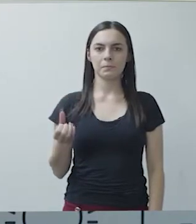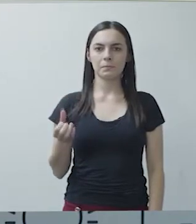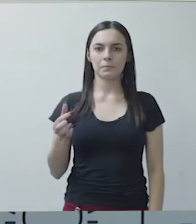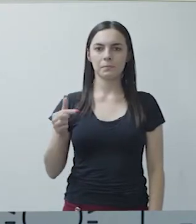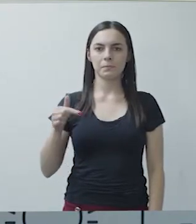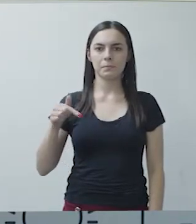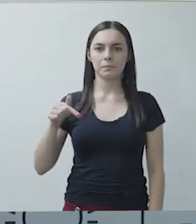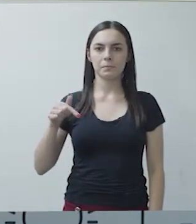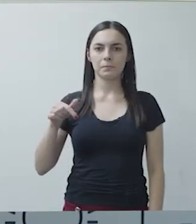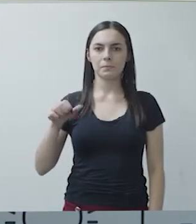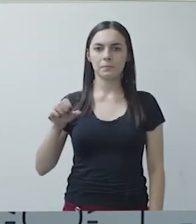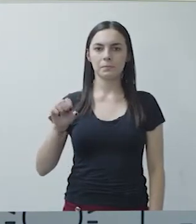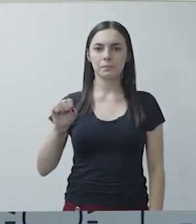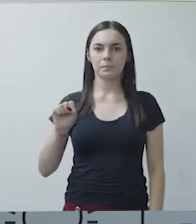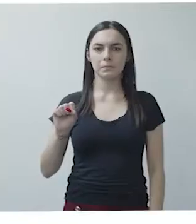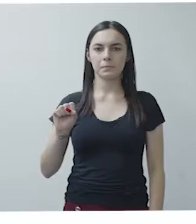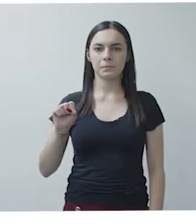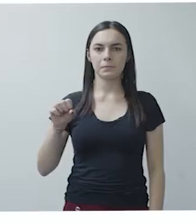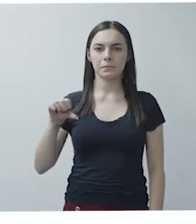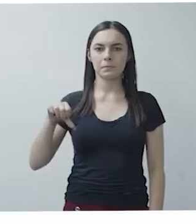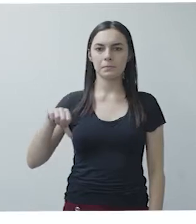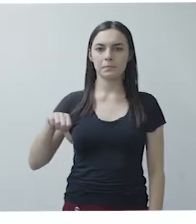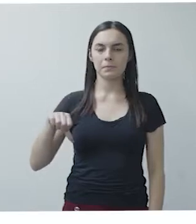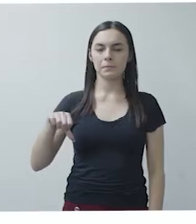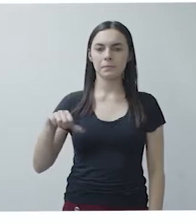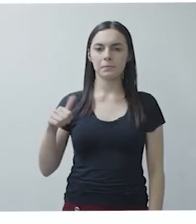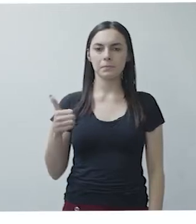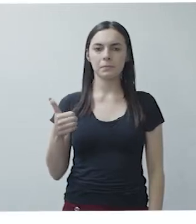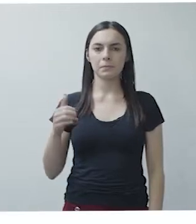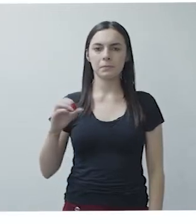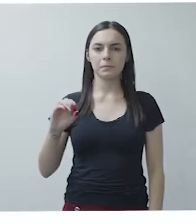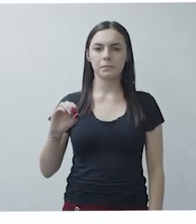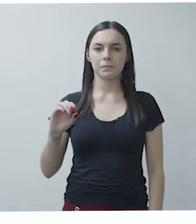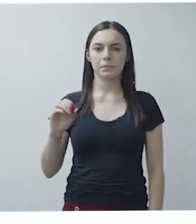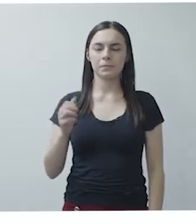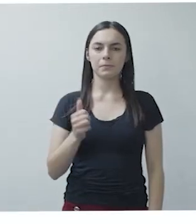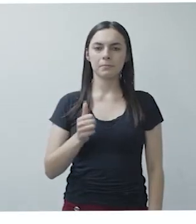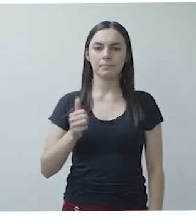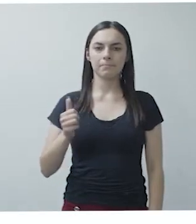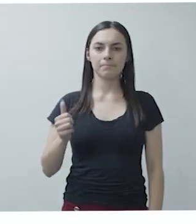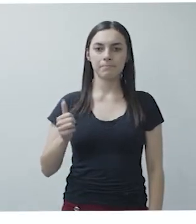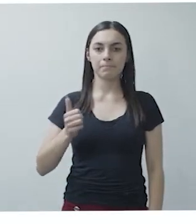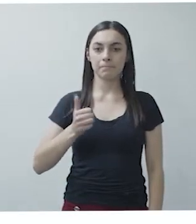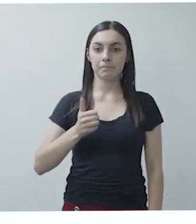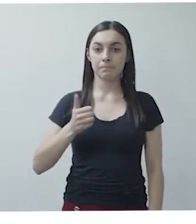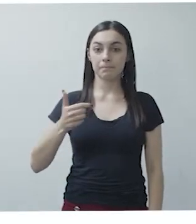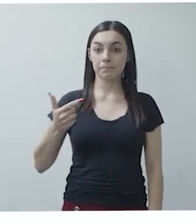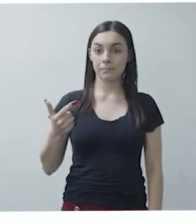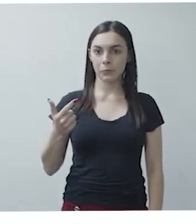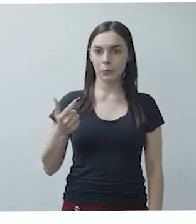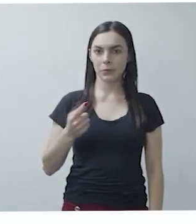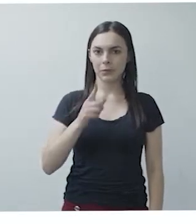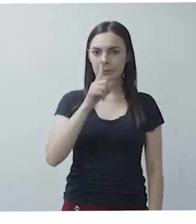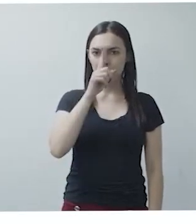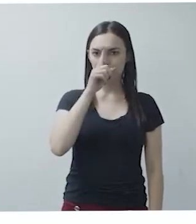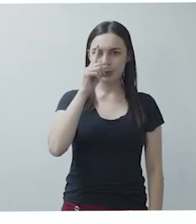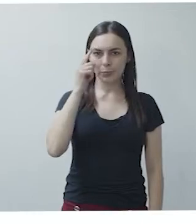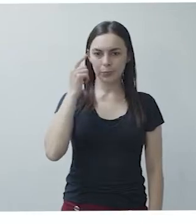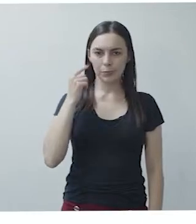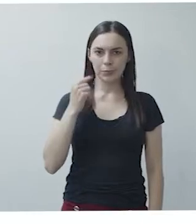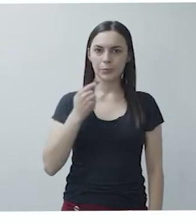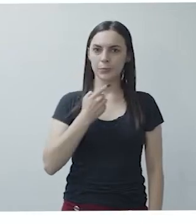6, 7, 8, 9, 10, 11 e o 12,